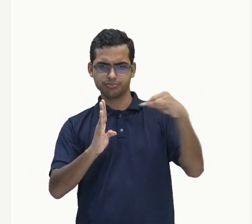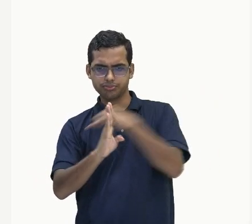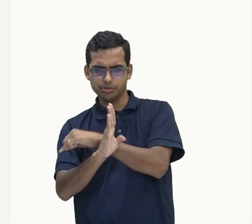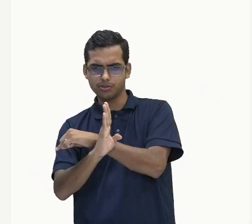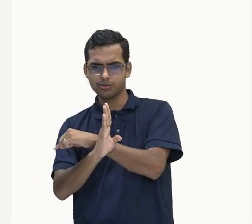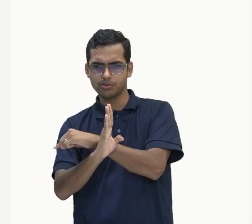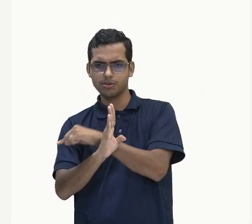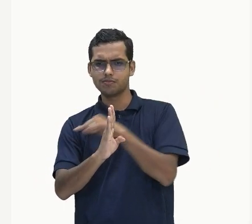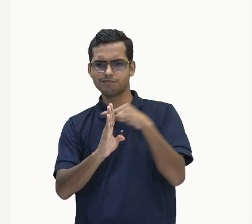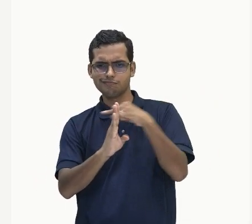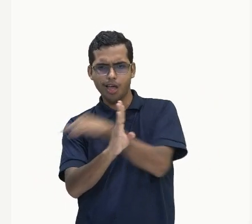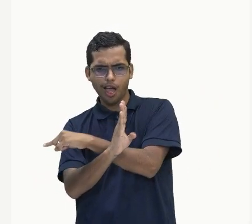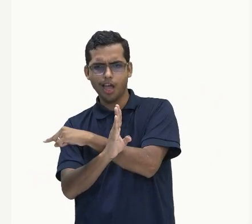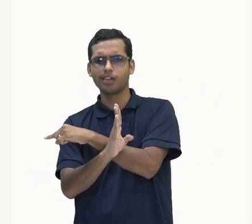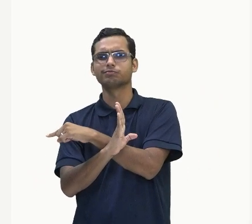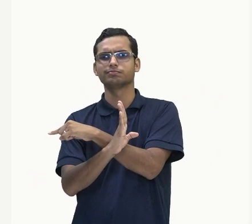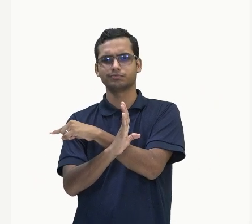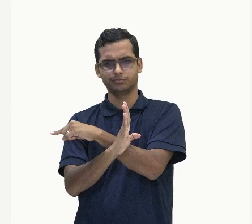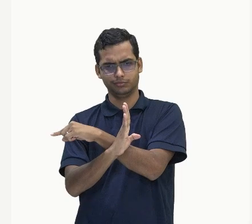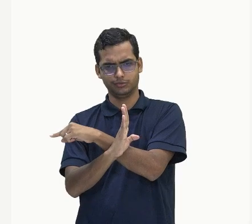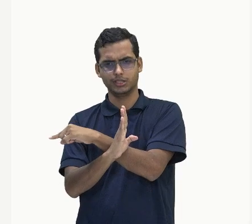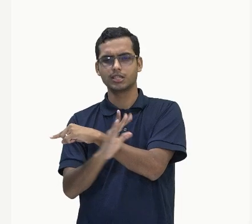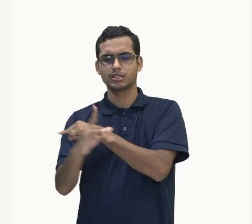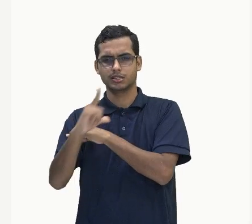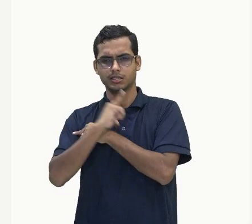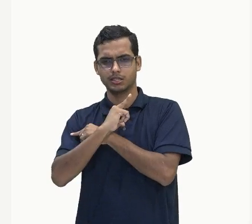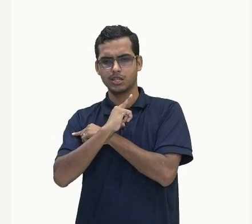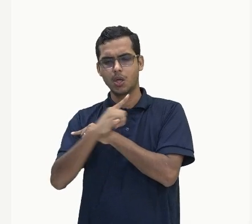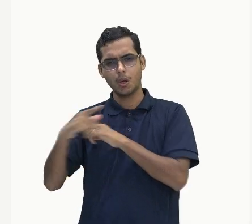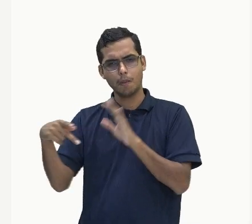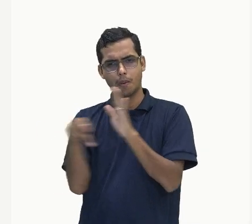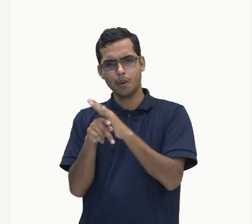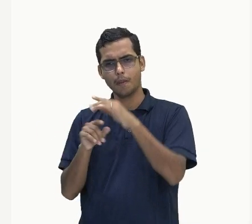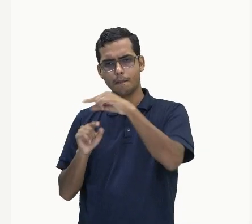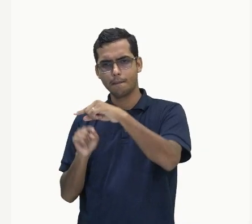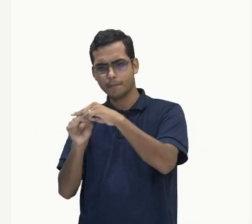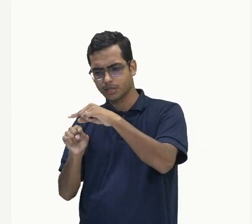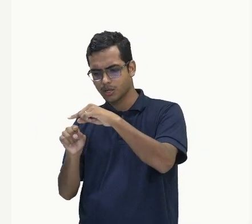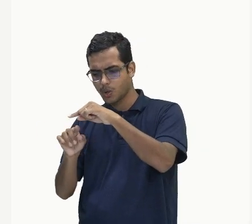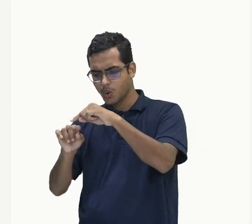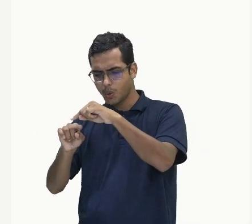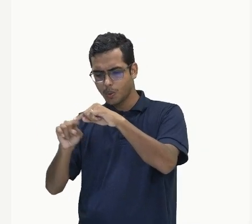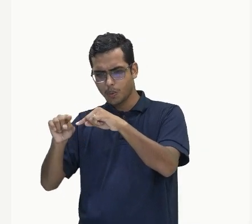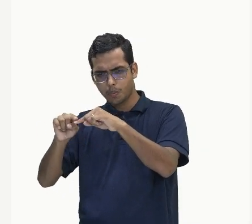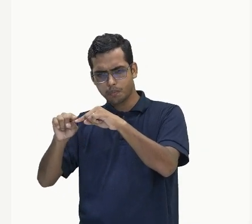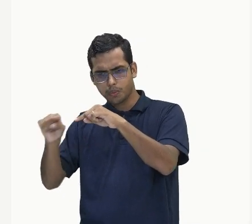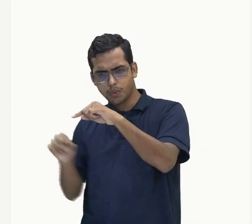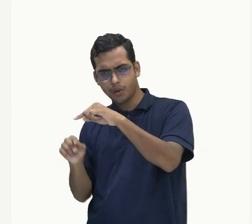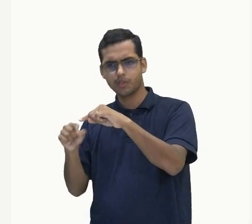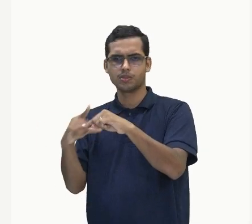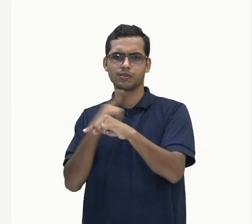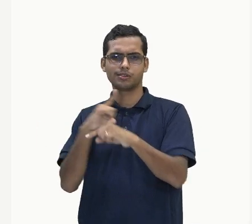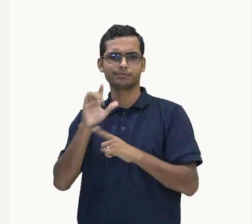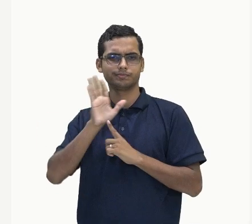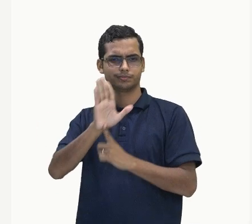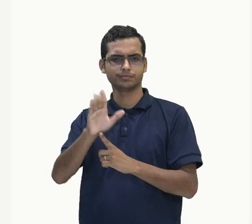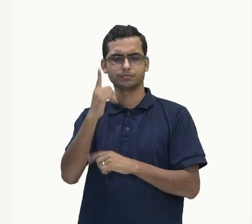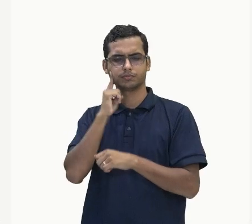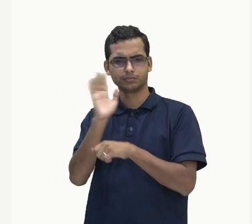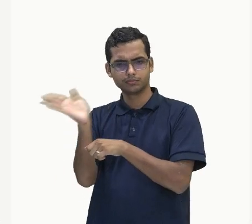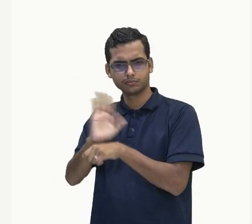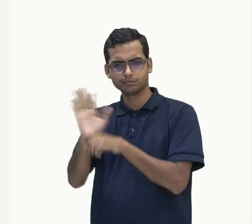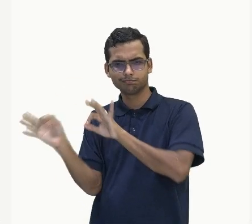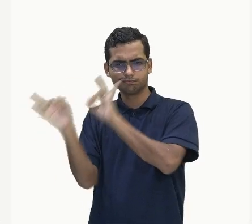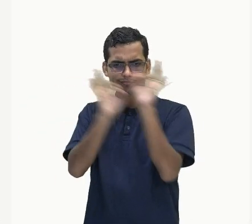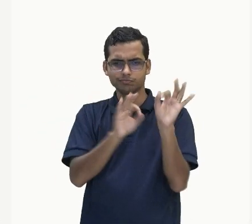o raio que incide no centro de curvatura e volta sobre ele mesmo. Temos aí uma animação para mostrar para você da